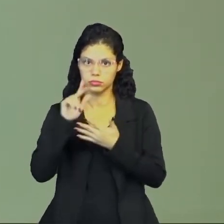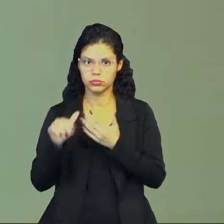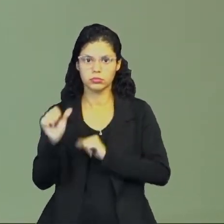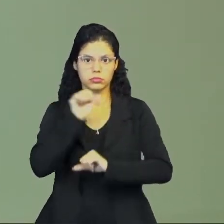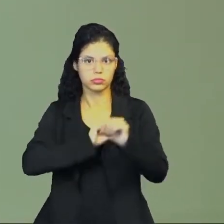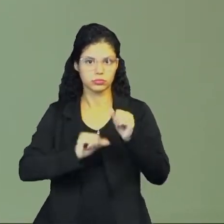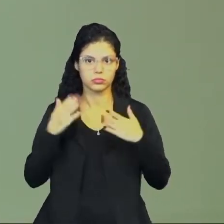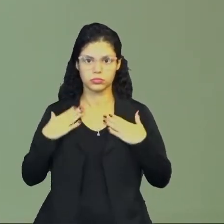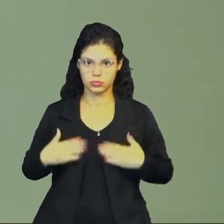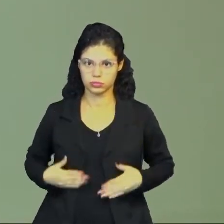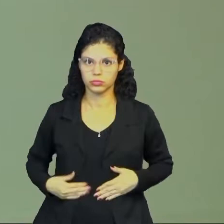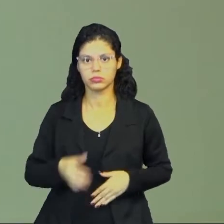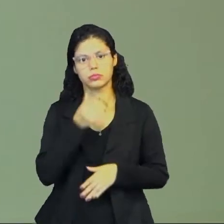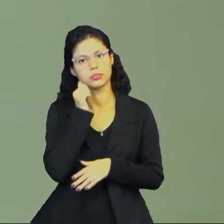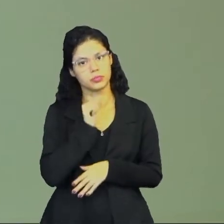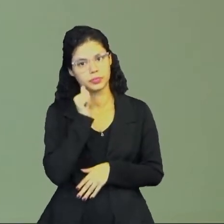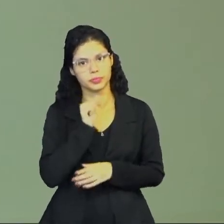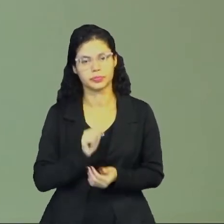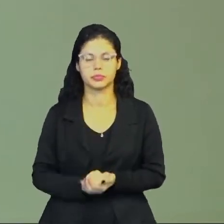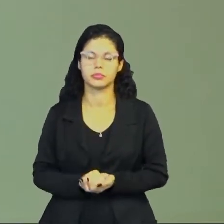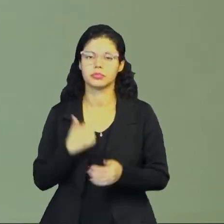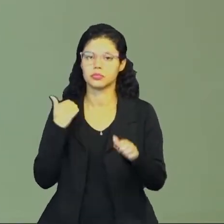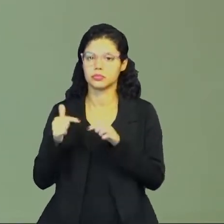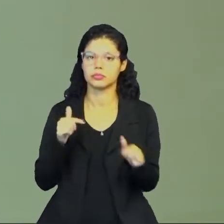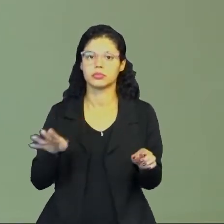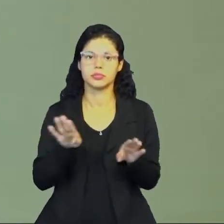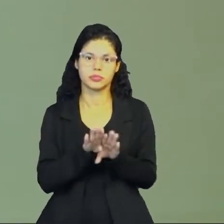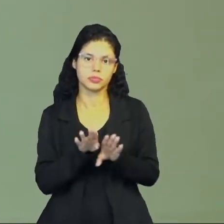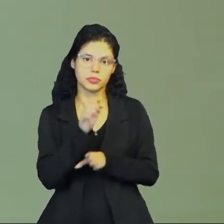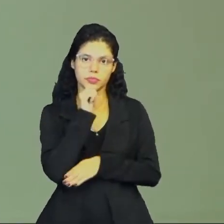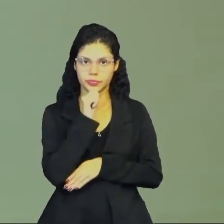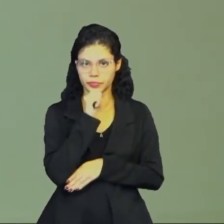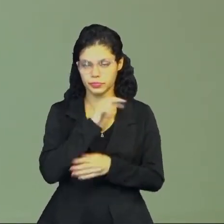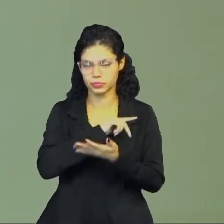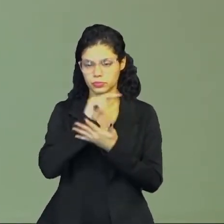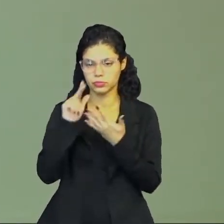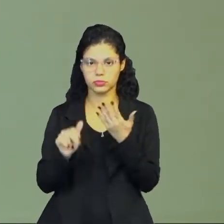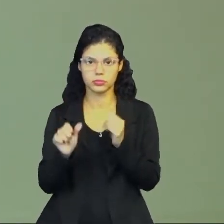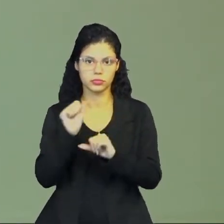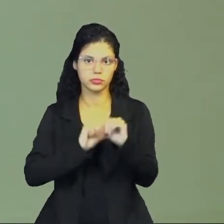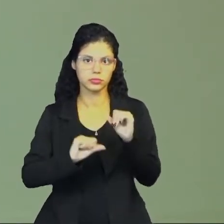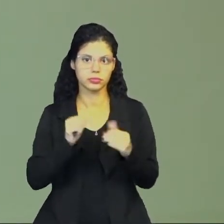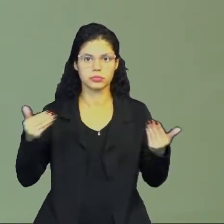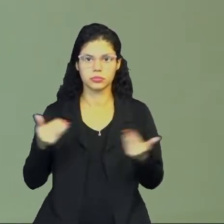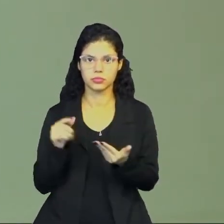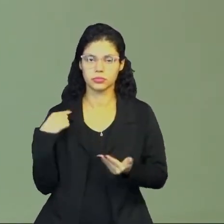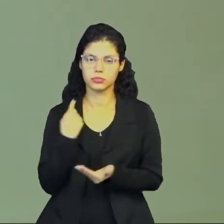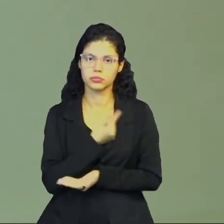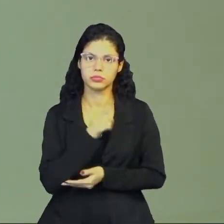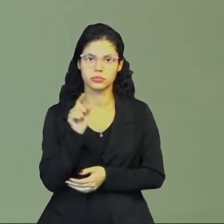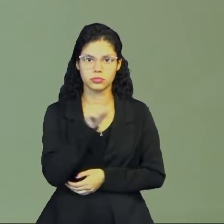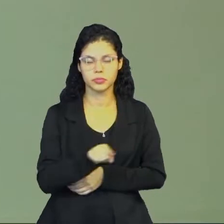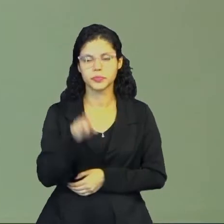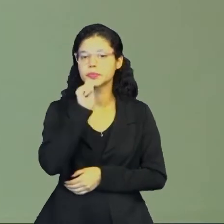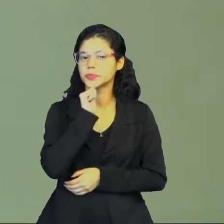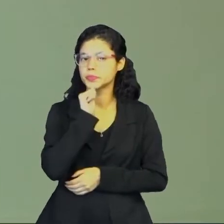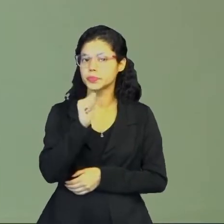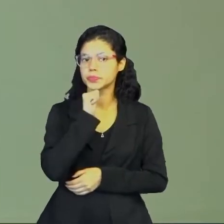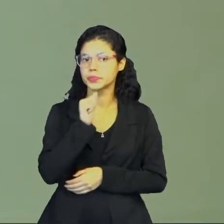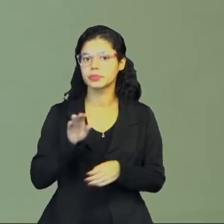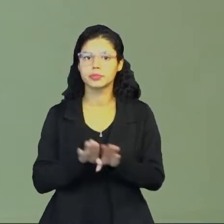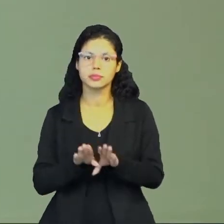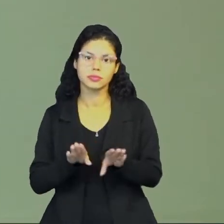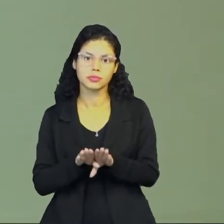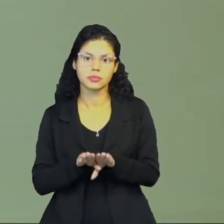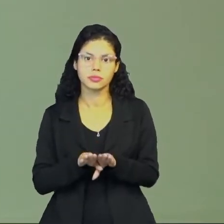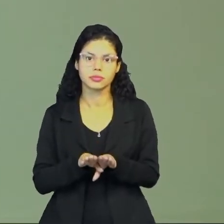mudanças no corpo feminino. E trabalhando ainda essas diversas mudanças, hoje vamos falar então do ciclo menstrual e também vamos